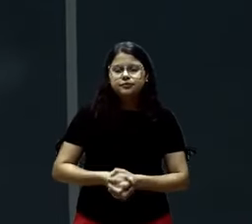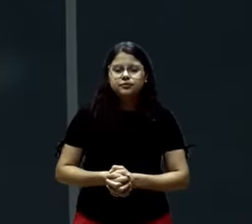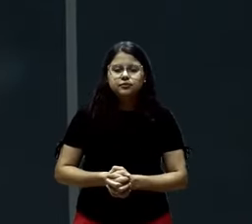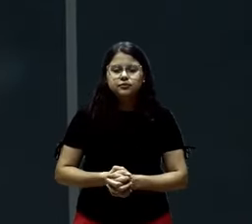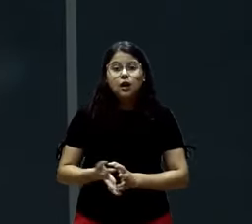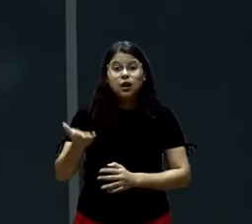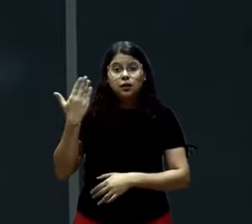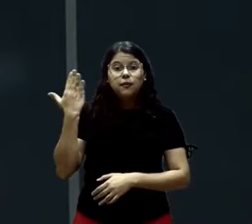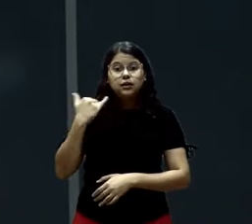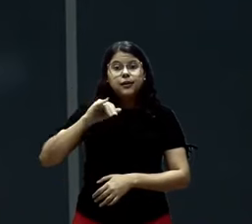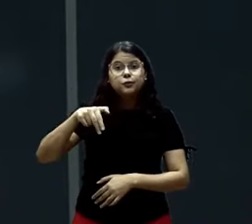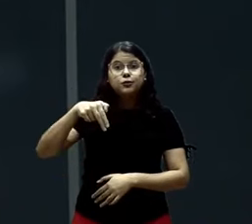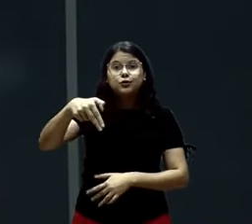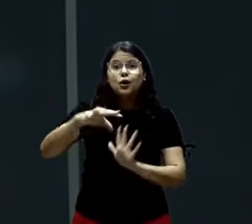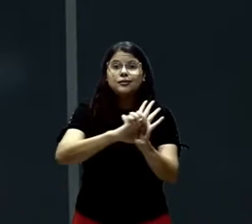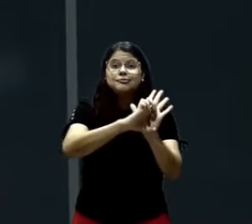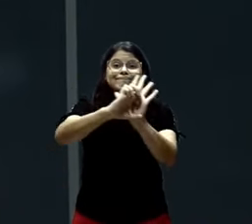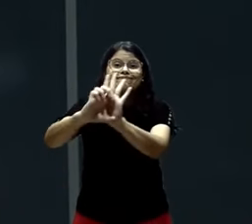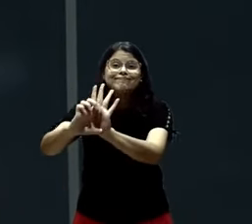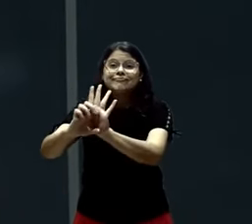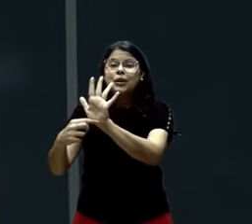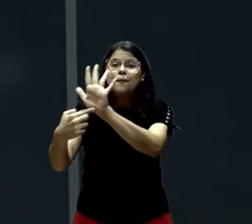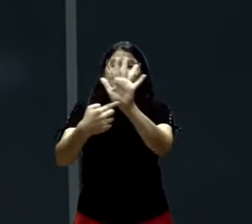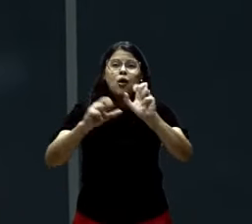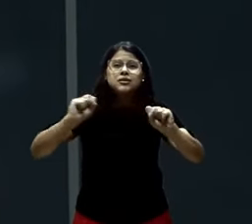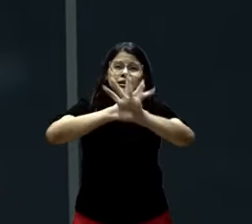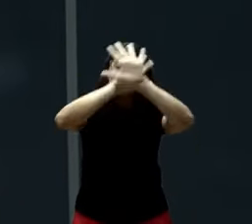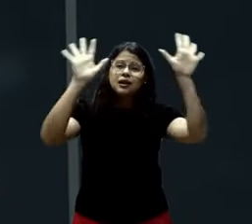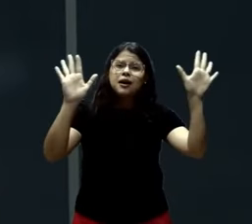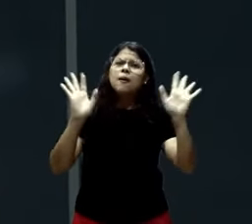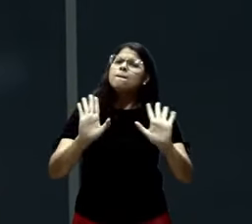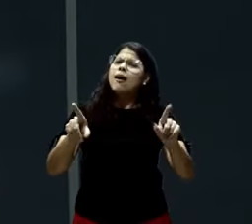Jonas foi um exemplo muito claro. Mas tem um outro exemplo